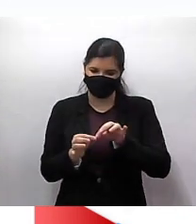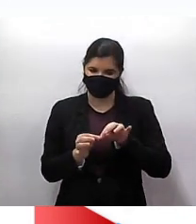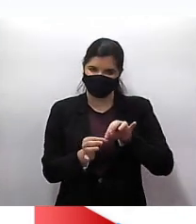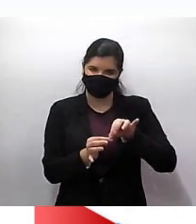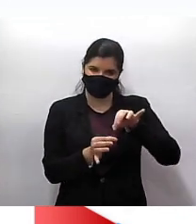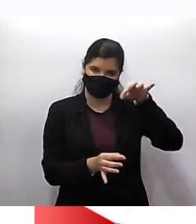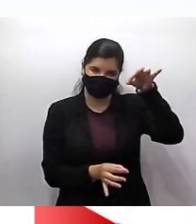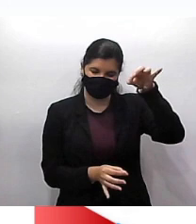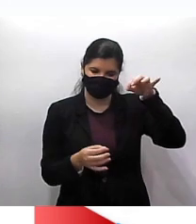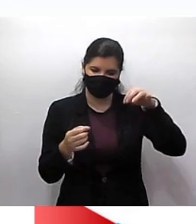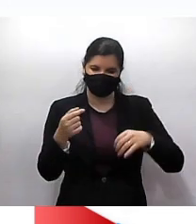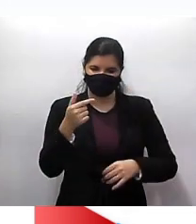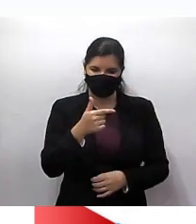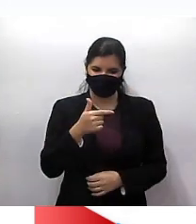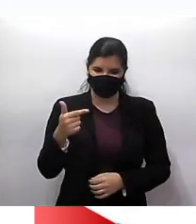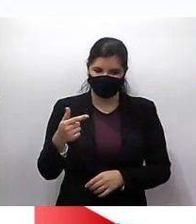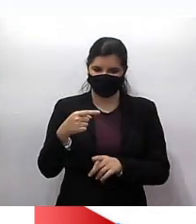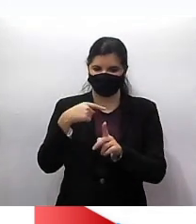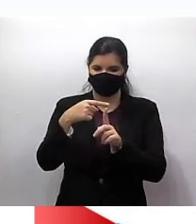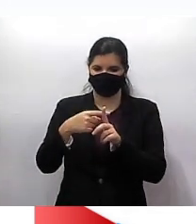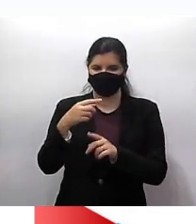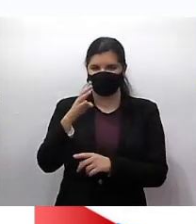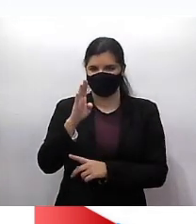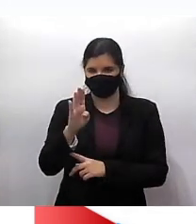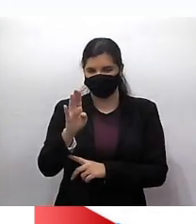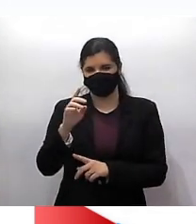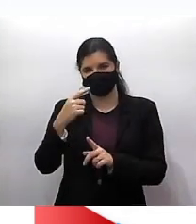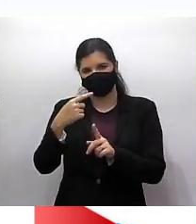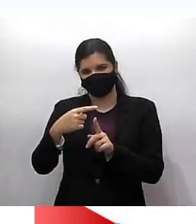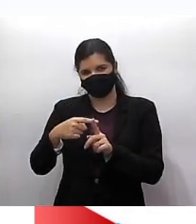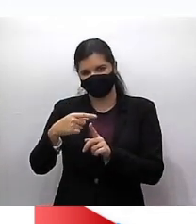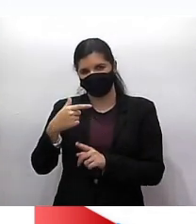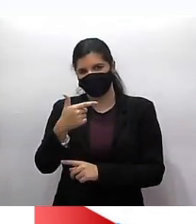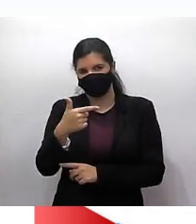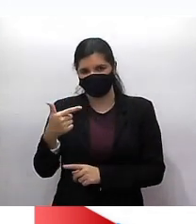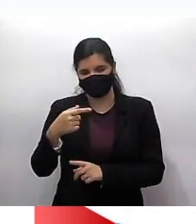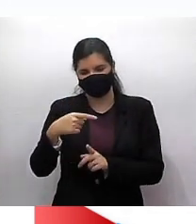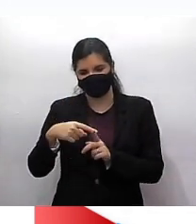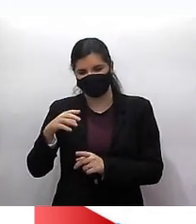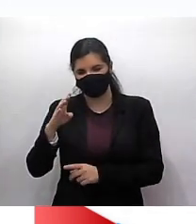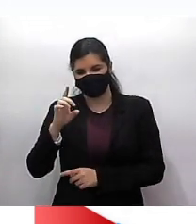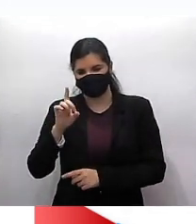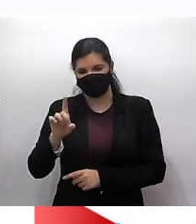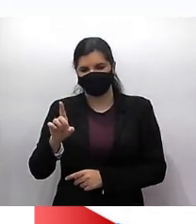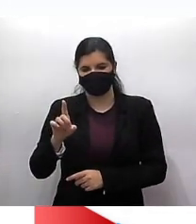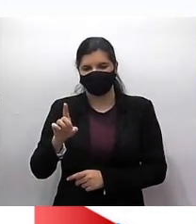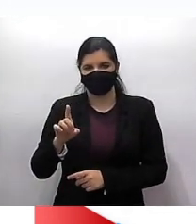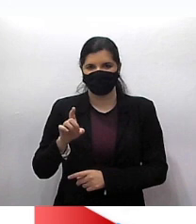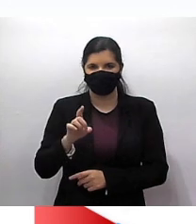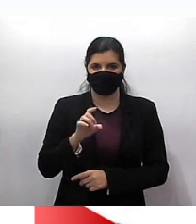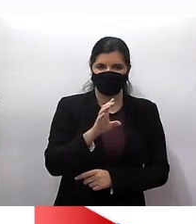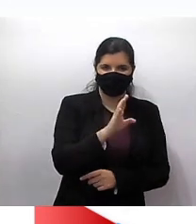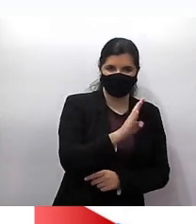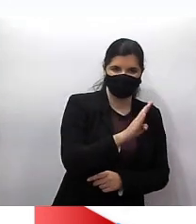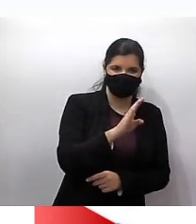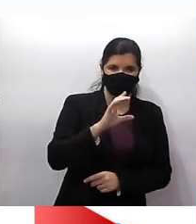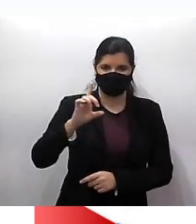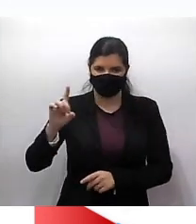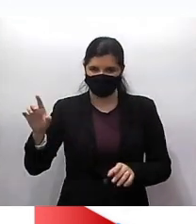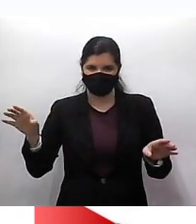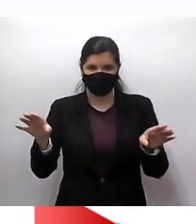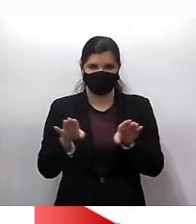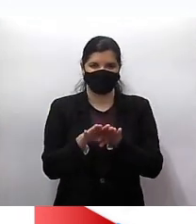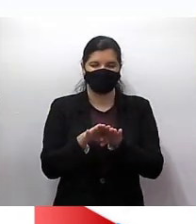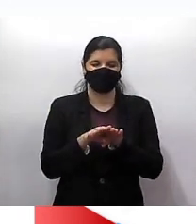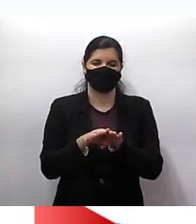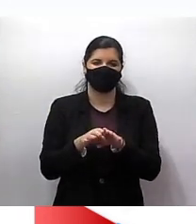sequência 22 mais B mais 22 mais D. Lembrando que B e D são iguais. A